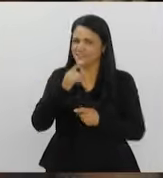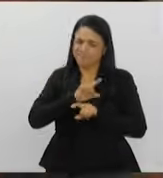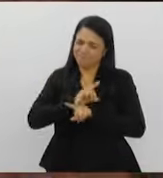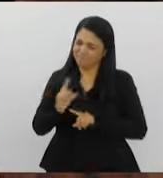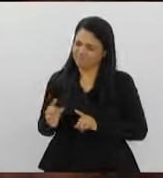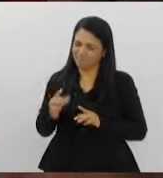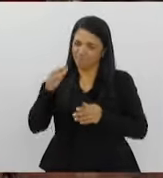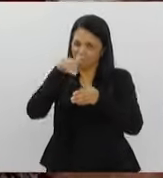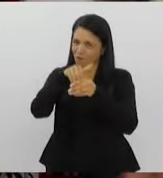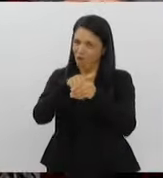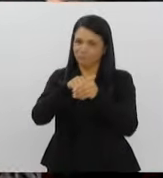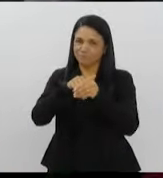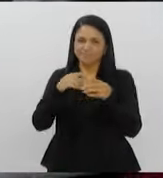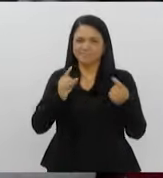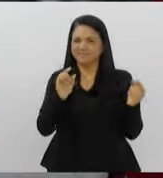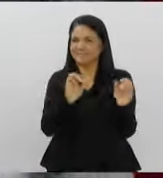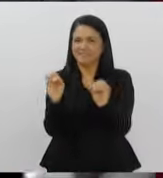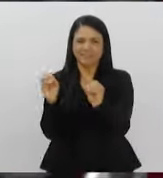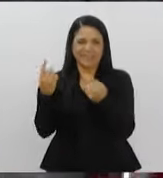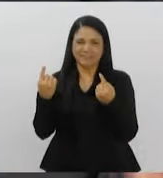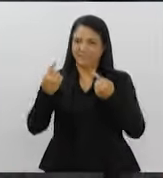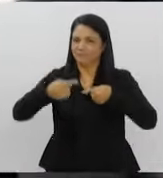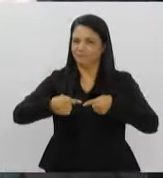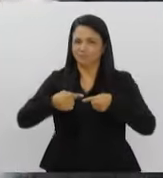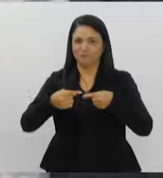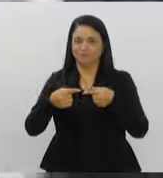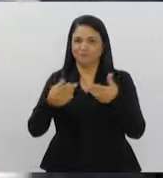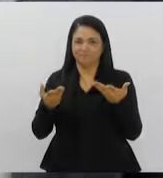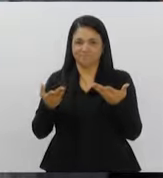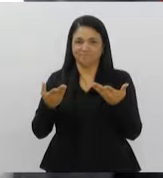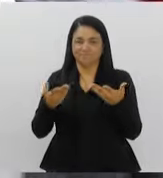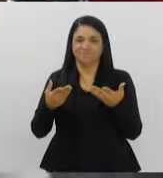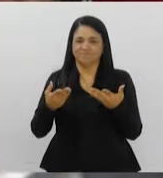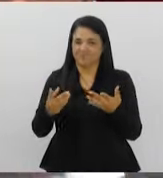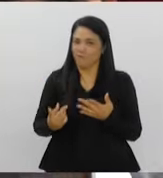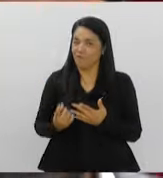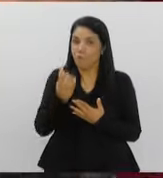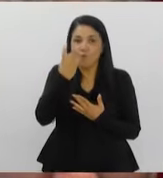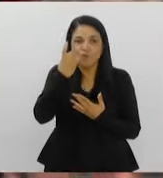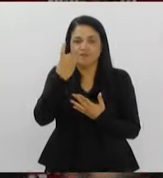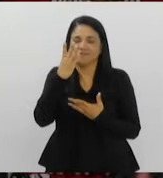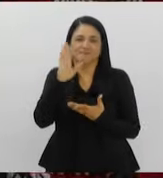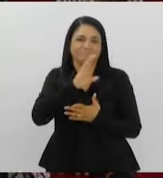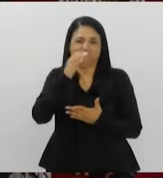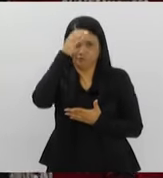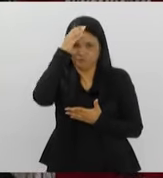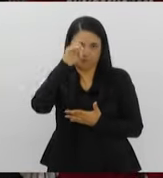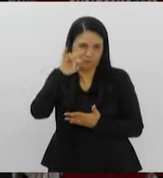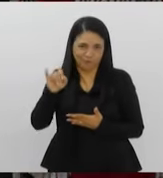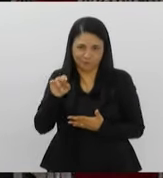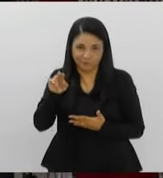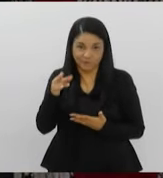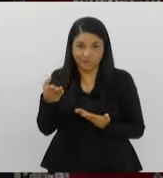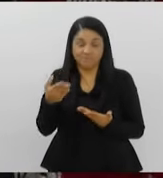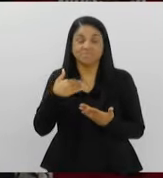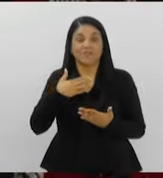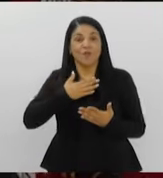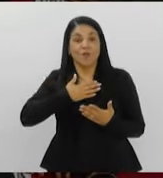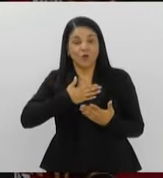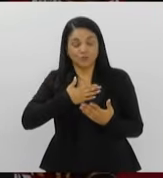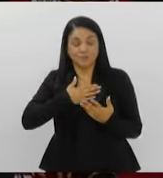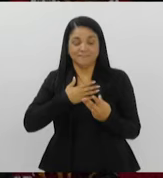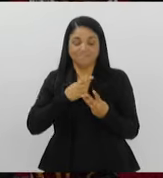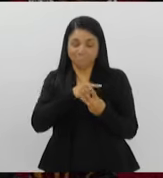abraço. Ninguém foi disputar com a tia Ju, foi a nossa unanimidade. Então, eu gostaria de dar